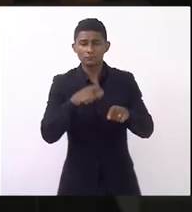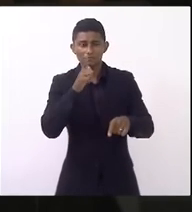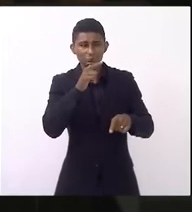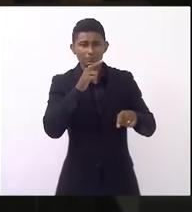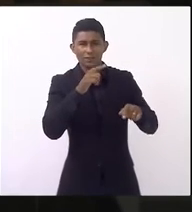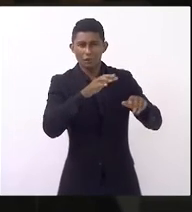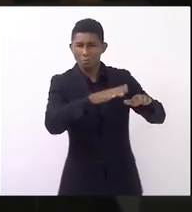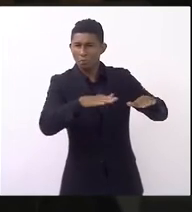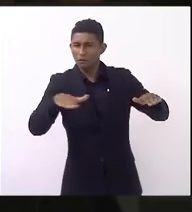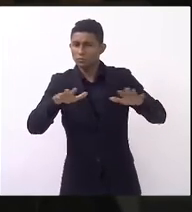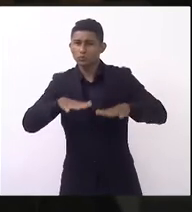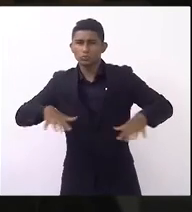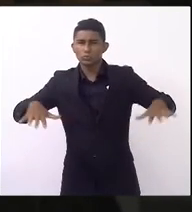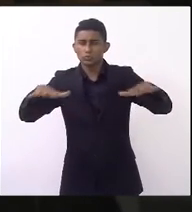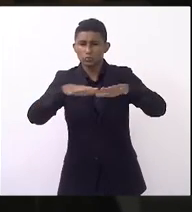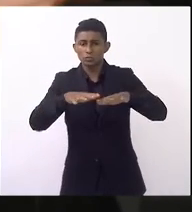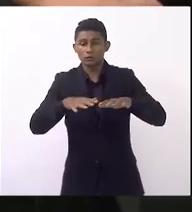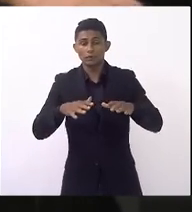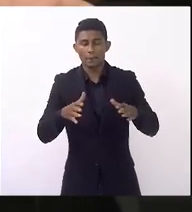verão.